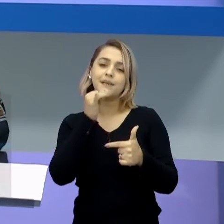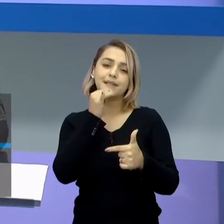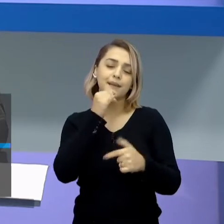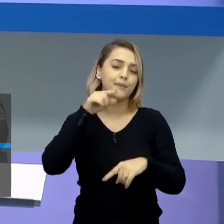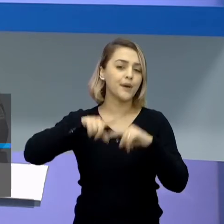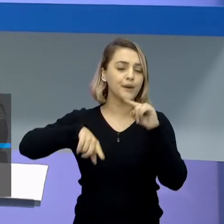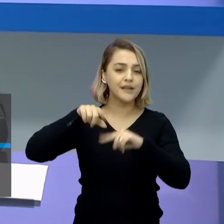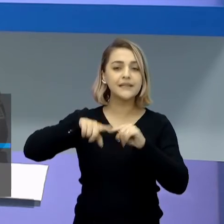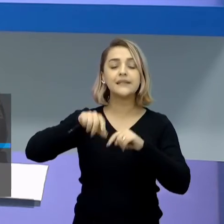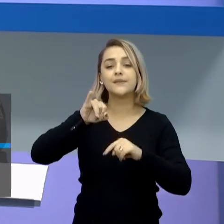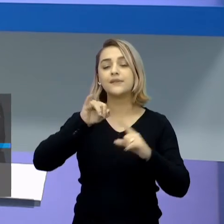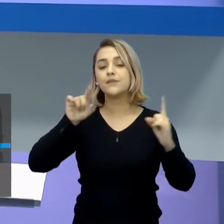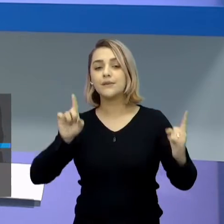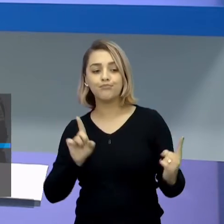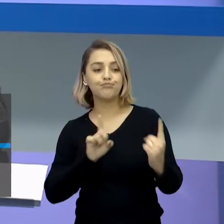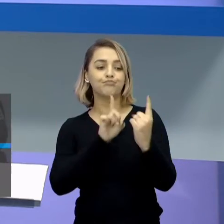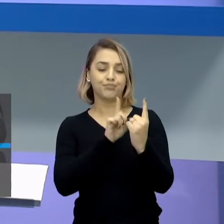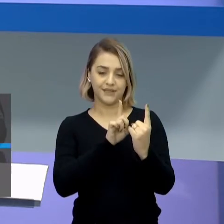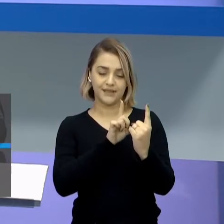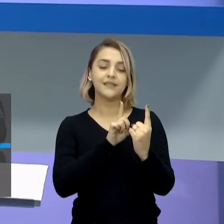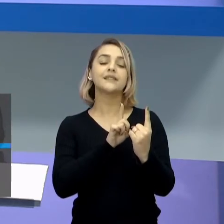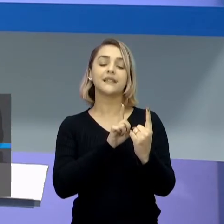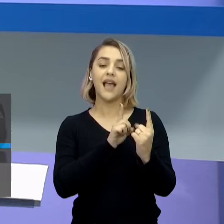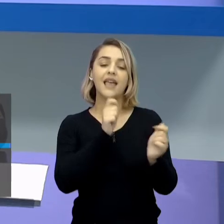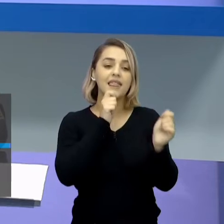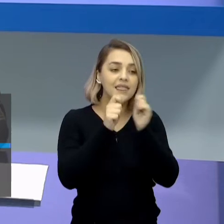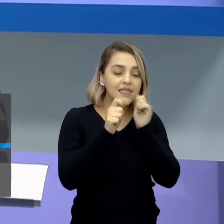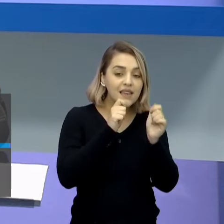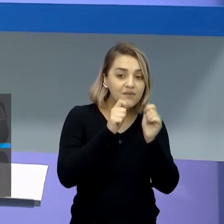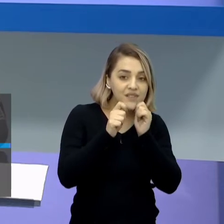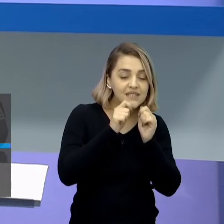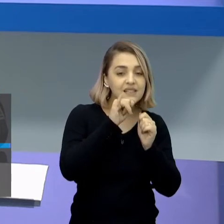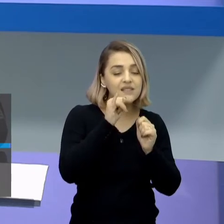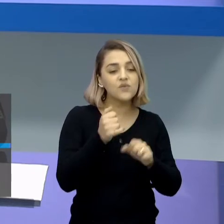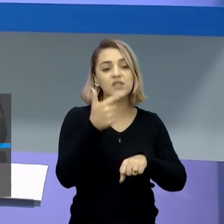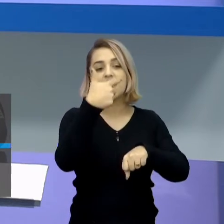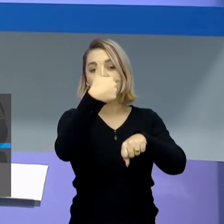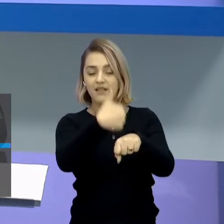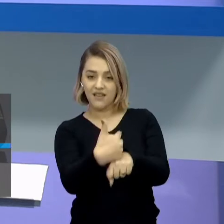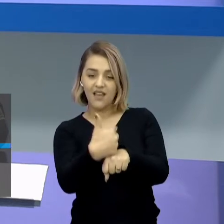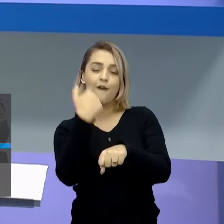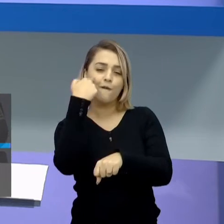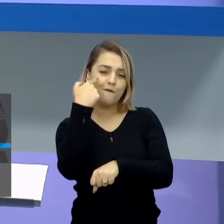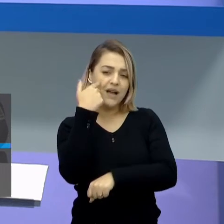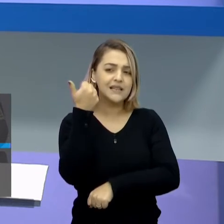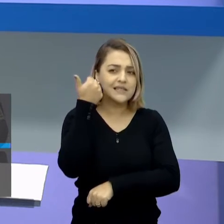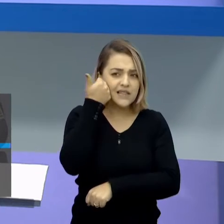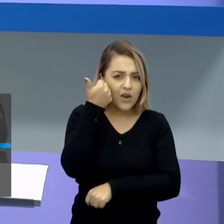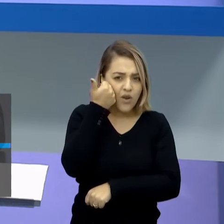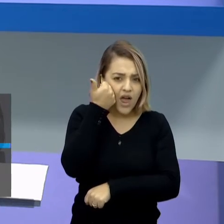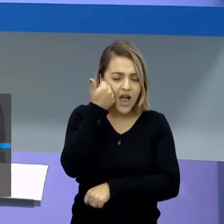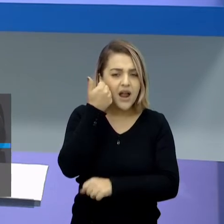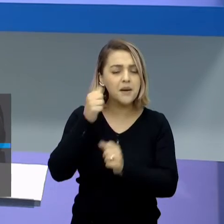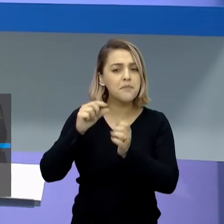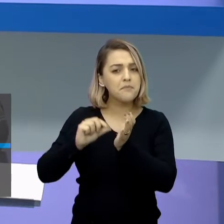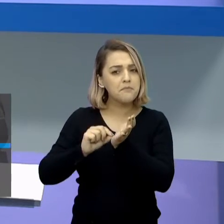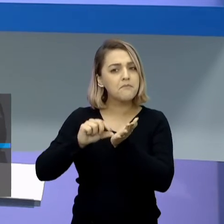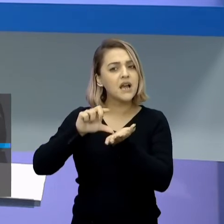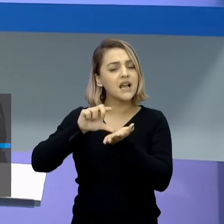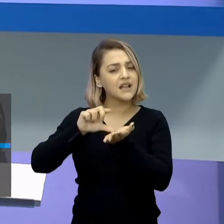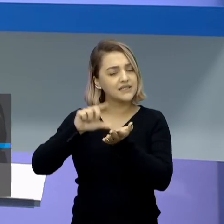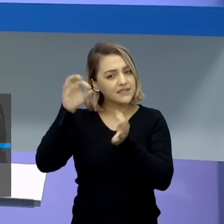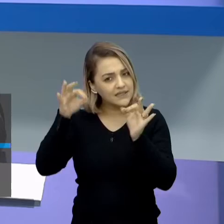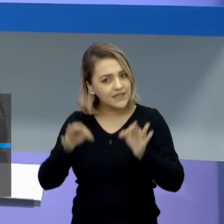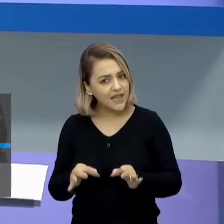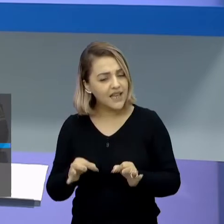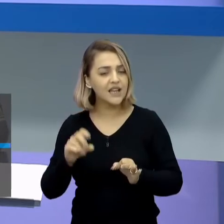uma entrevista com alguém e você vai gravar essa entrevista, verifica se o seu celular aí está com bateria, se os equipamentos